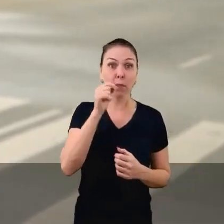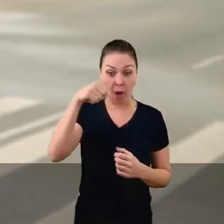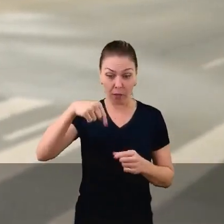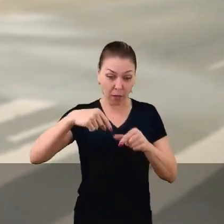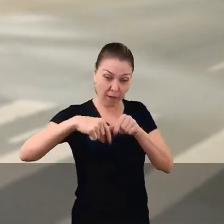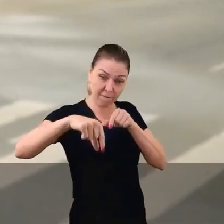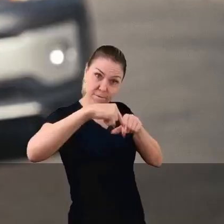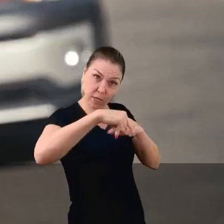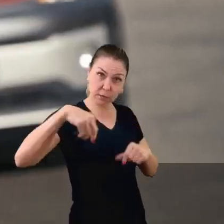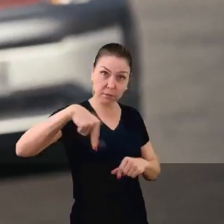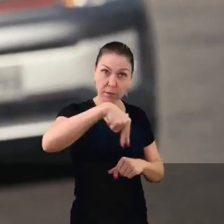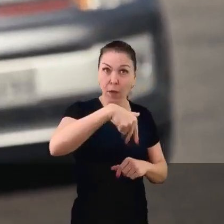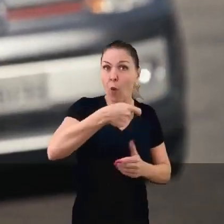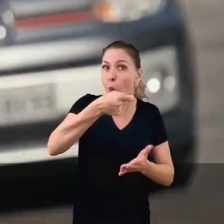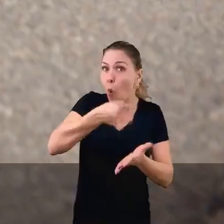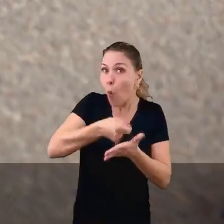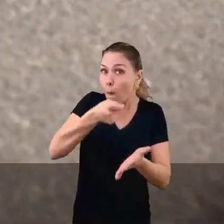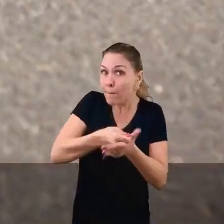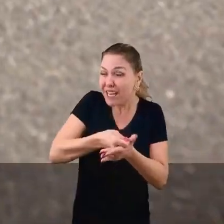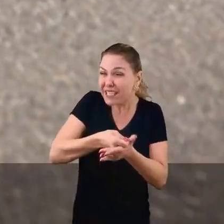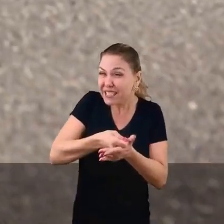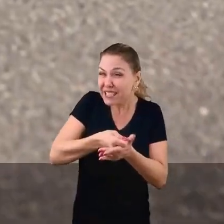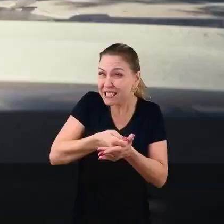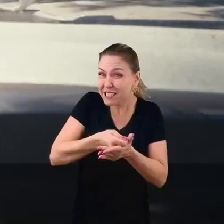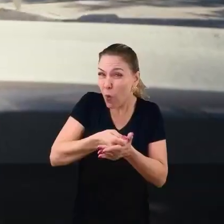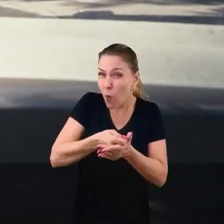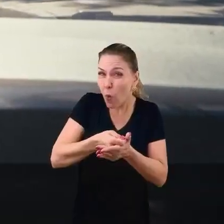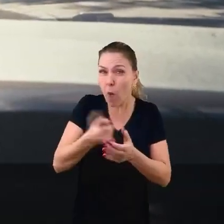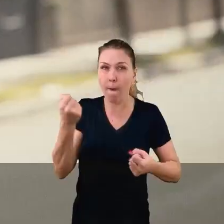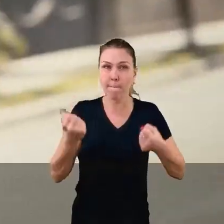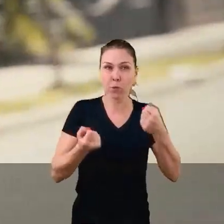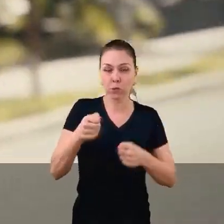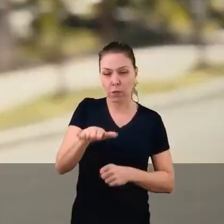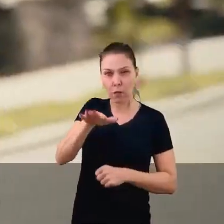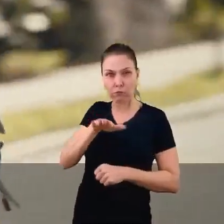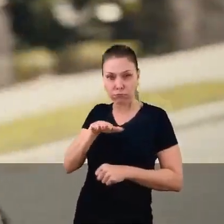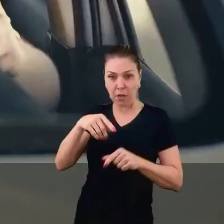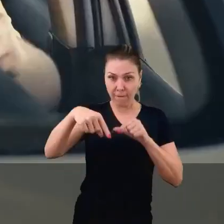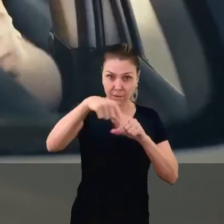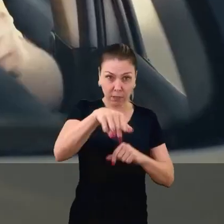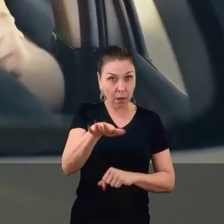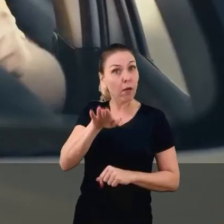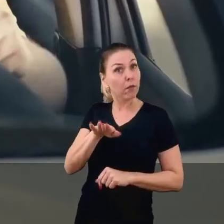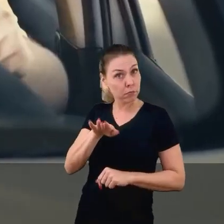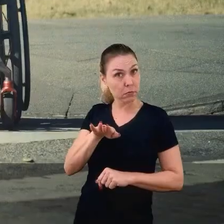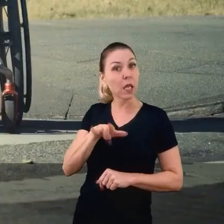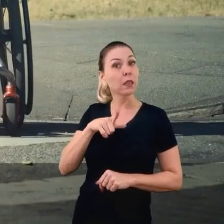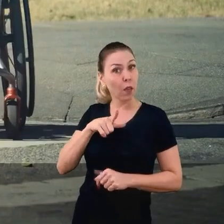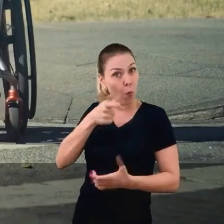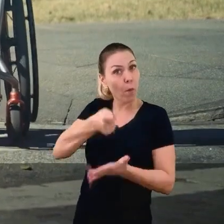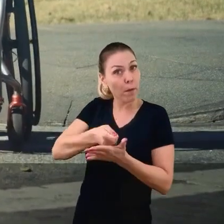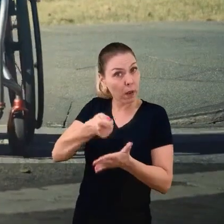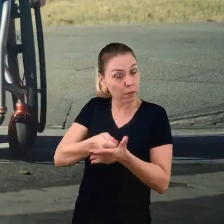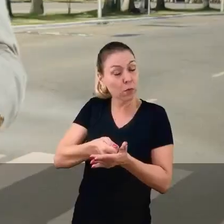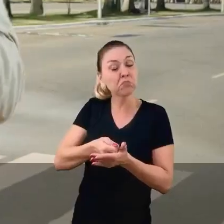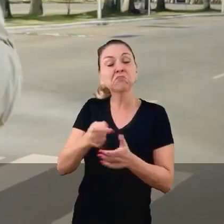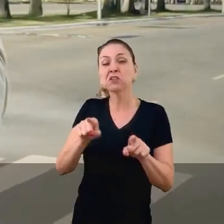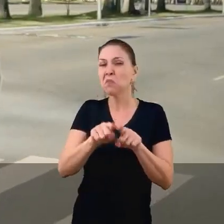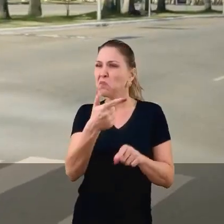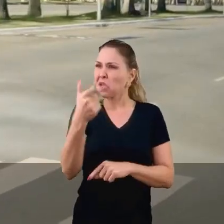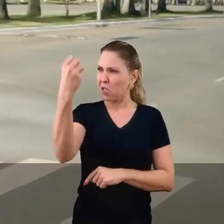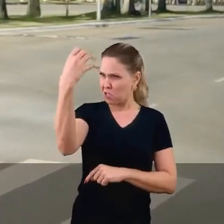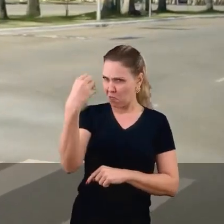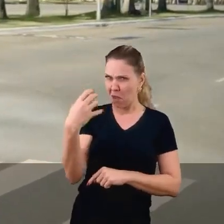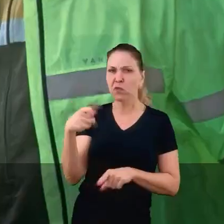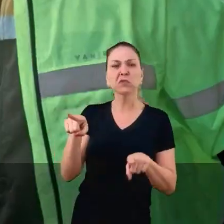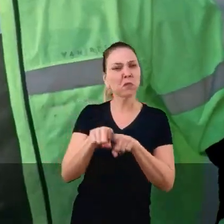na faixa de pedestre, a obrigação de parar antes da faixa é do motorista, inclusive quando não há semáforo. Mas você